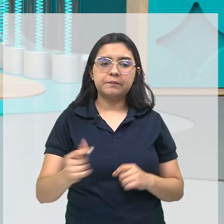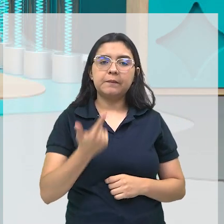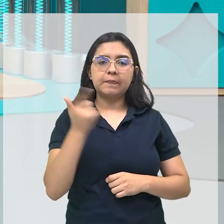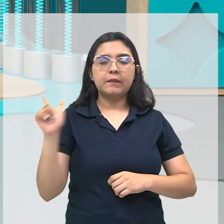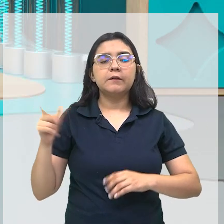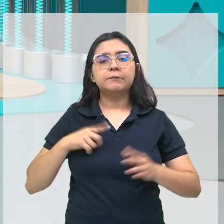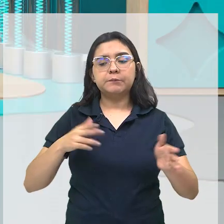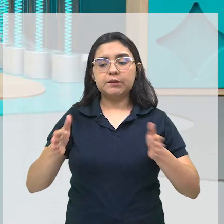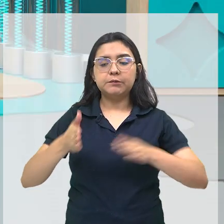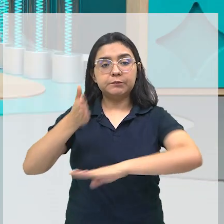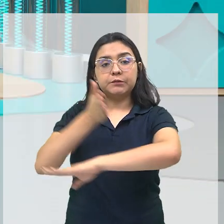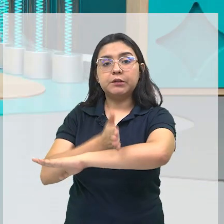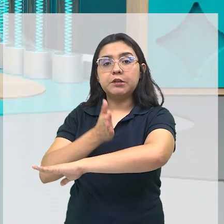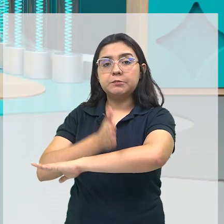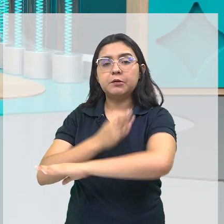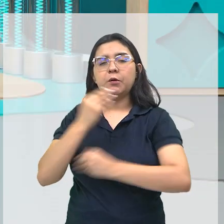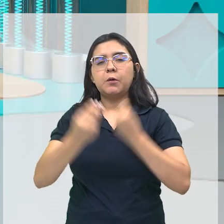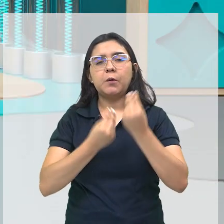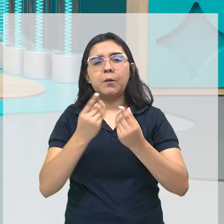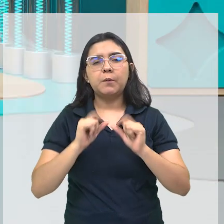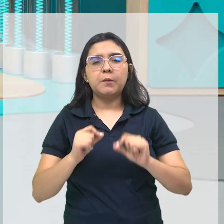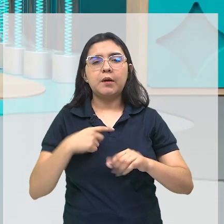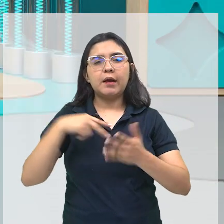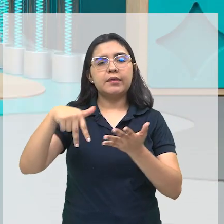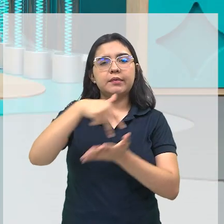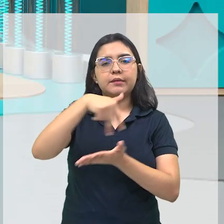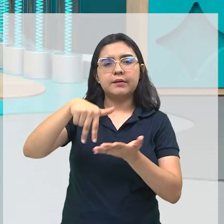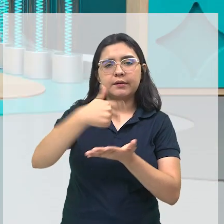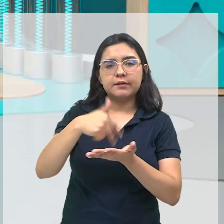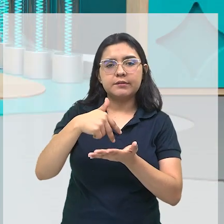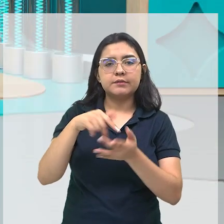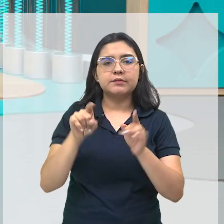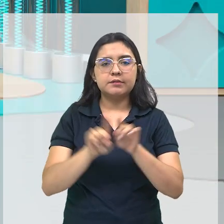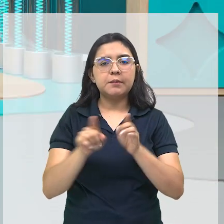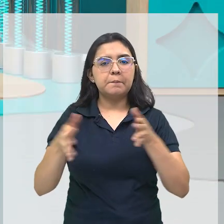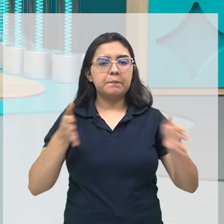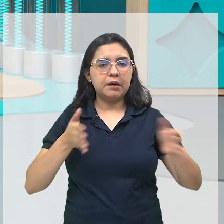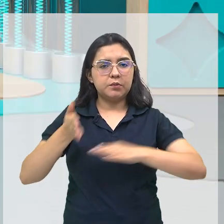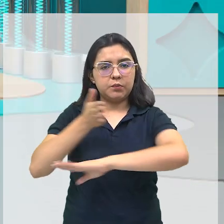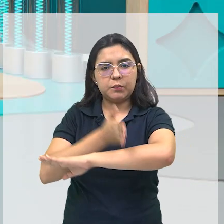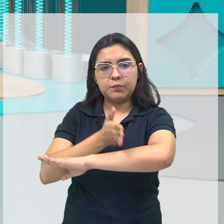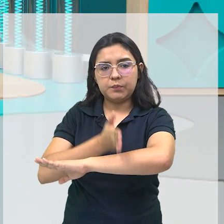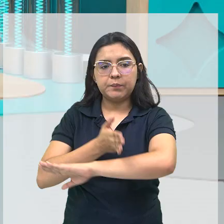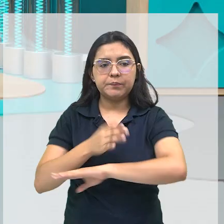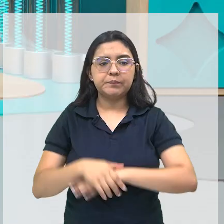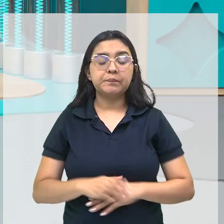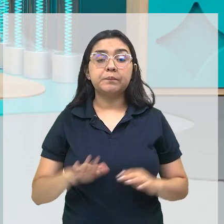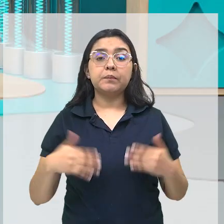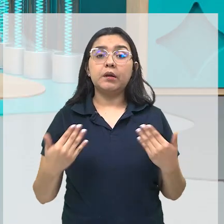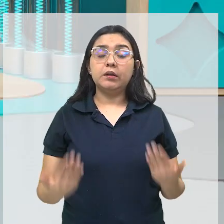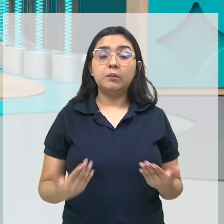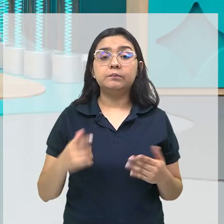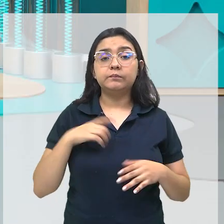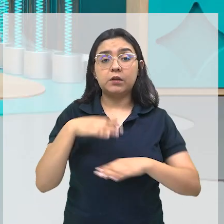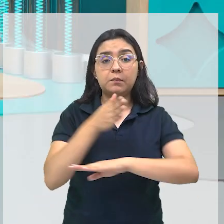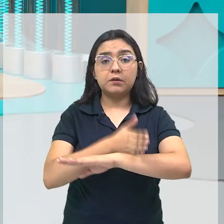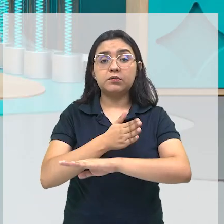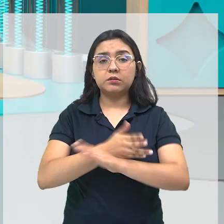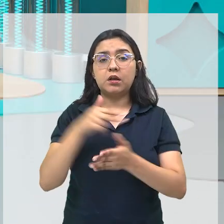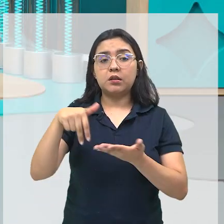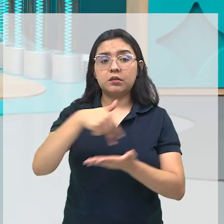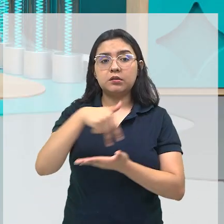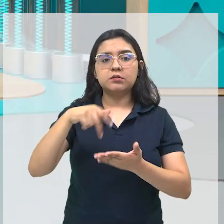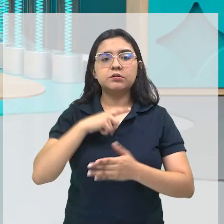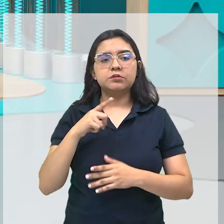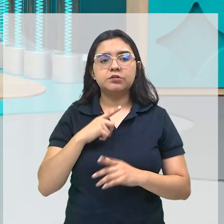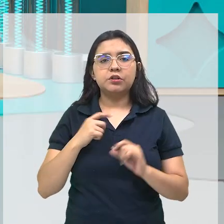Média, compreender como que a dança atuava ou como que ela se comportava neste período. Bom, na Idade Média, a dança ela